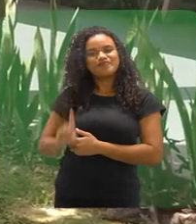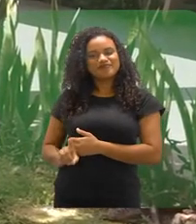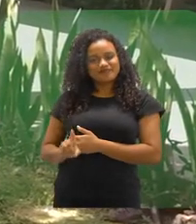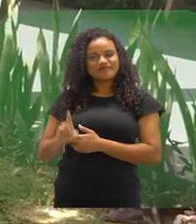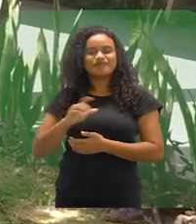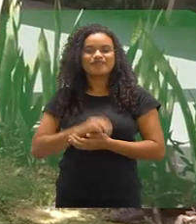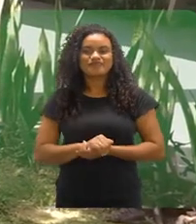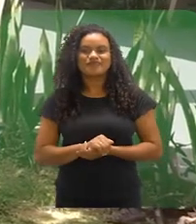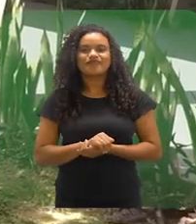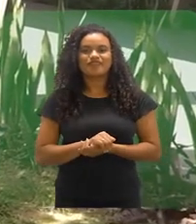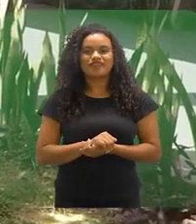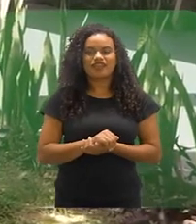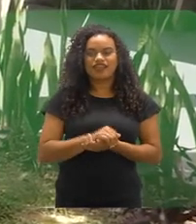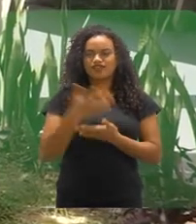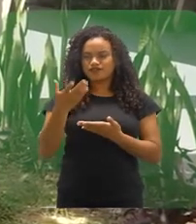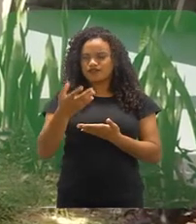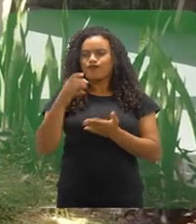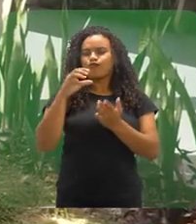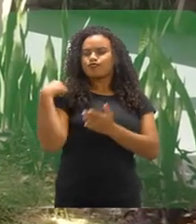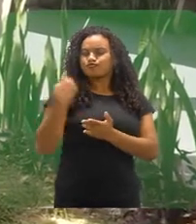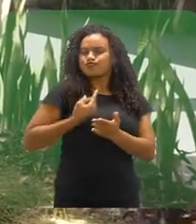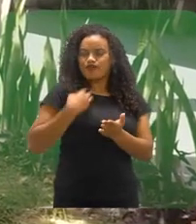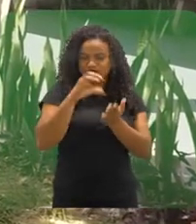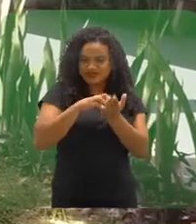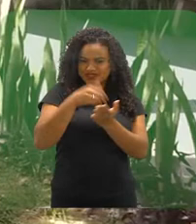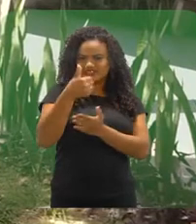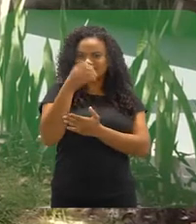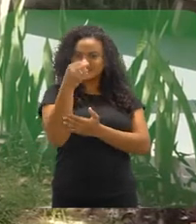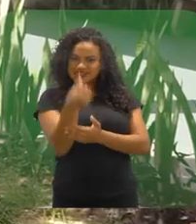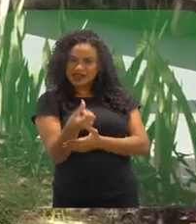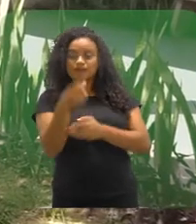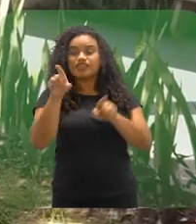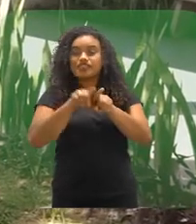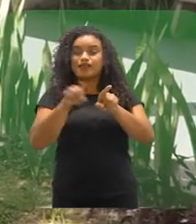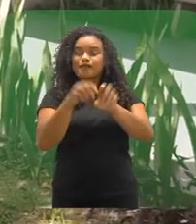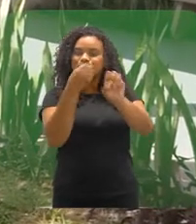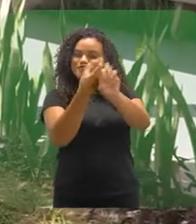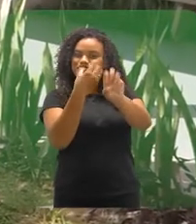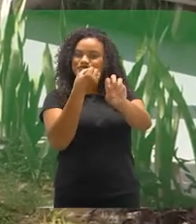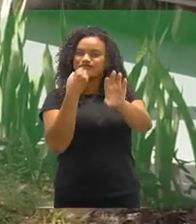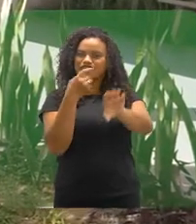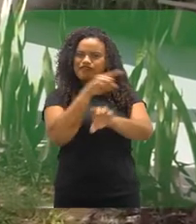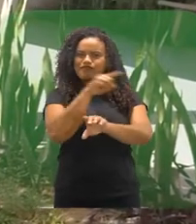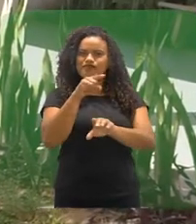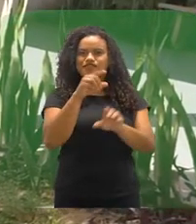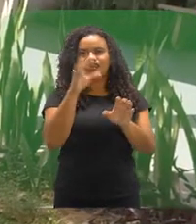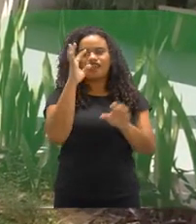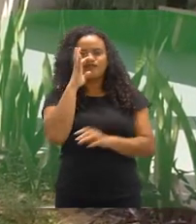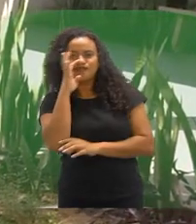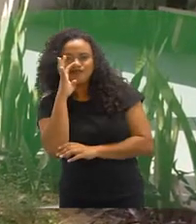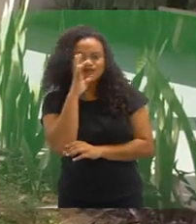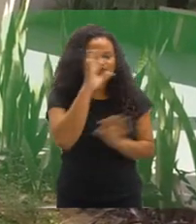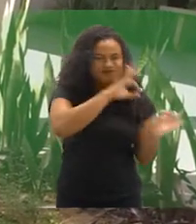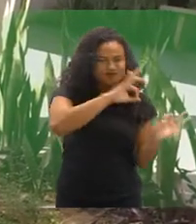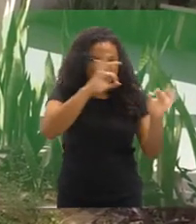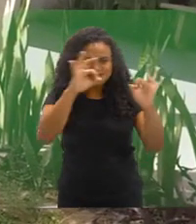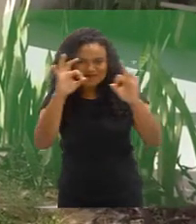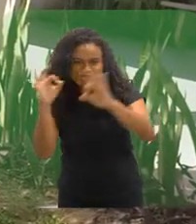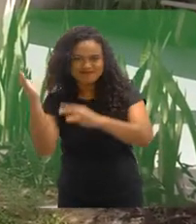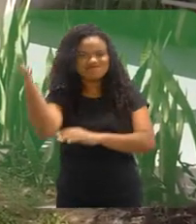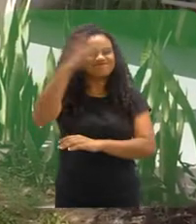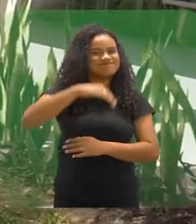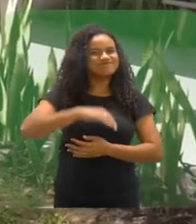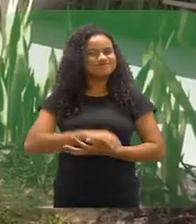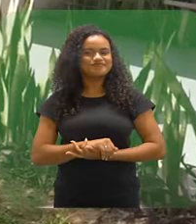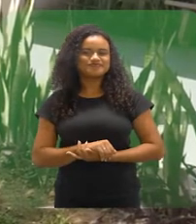de apoio a pessoa com deficiência nos nossos 16 Camp e na educação a distância confira a série de vídeos